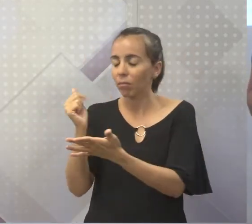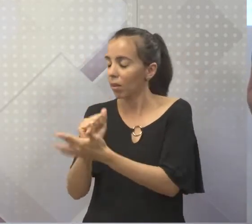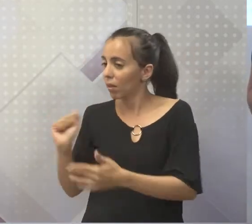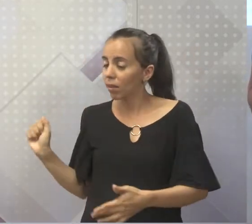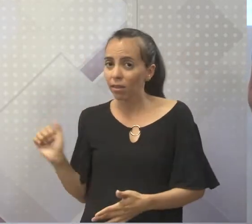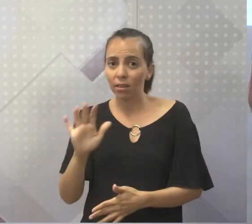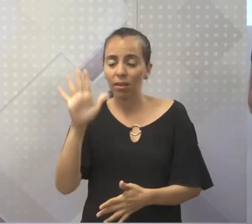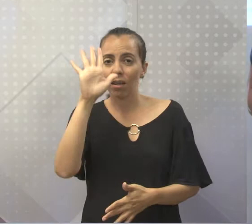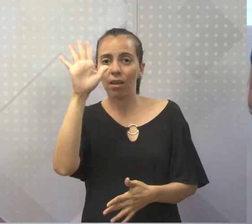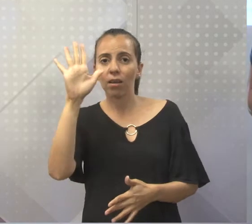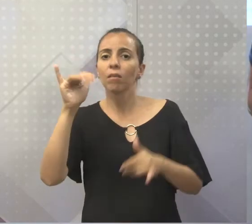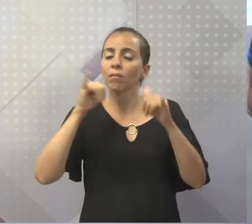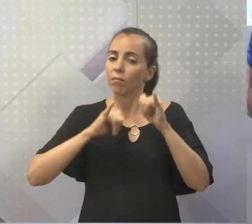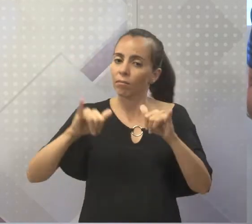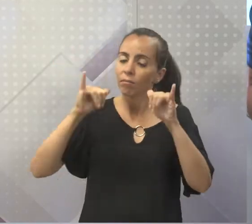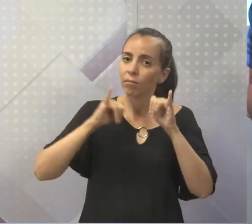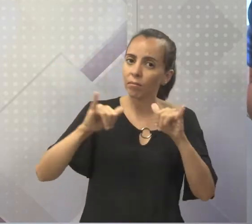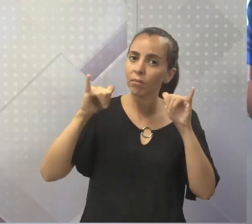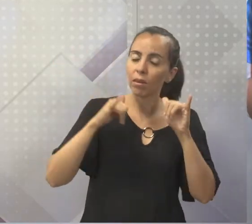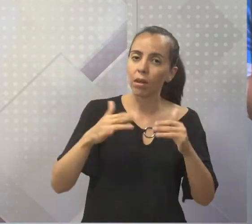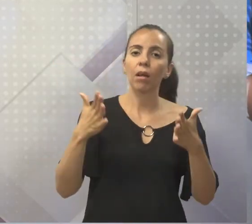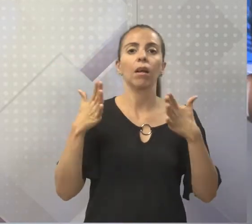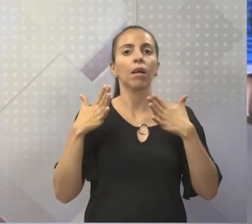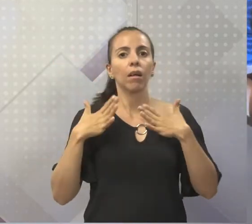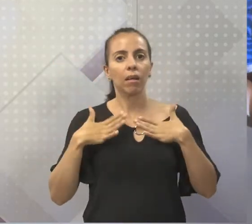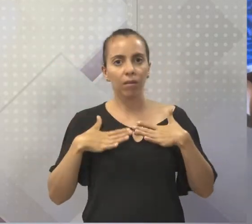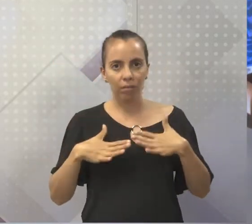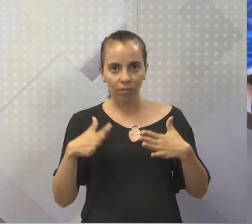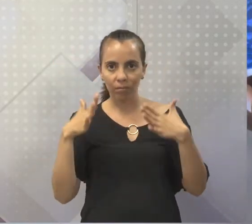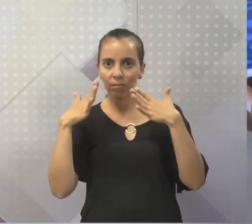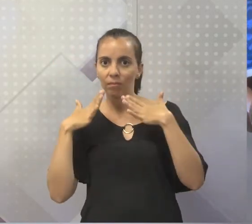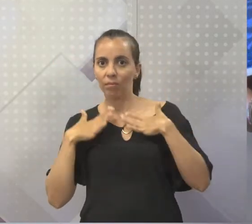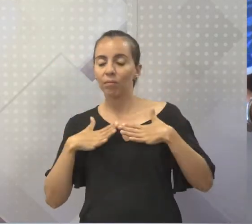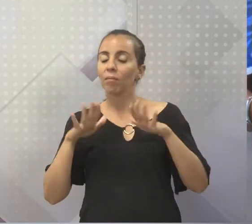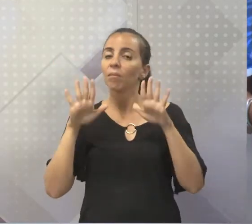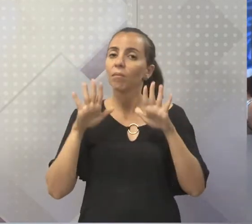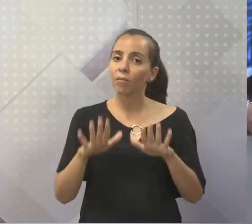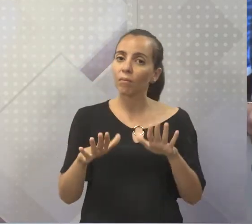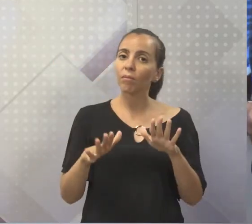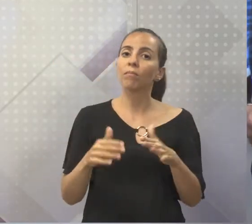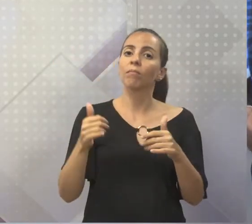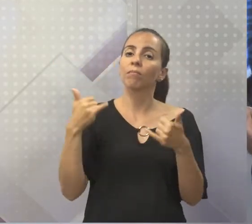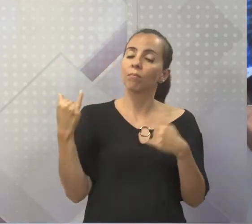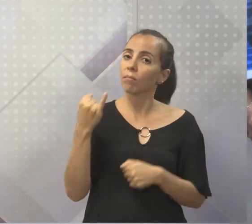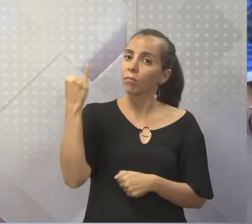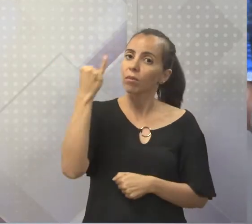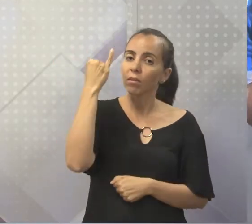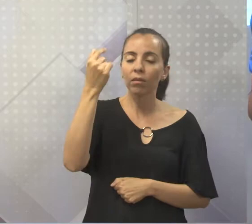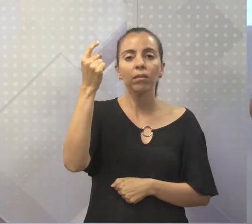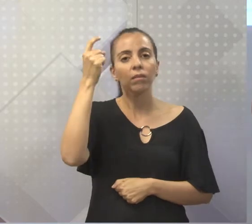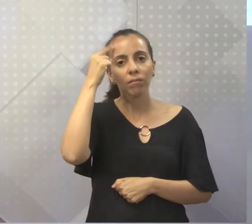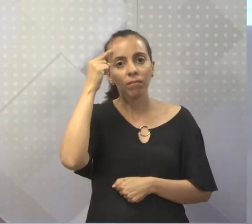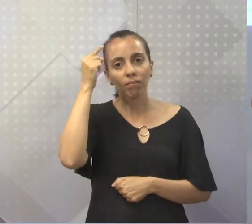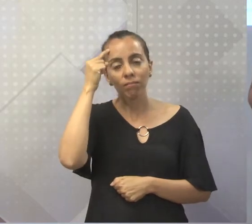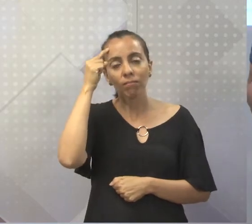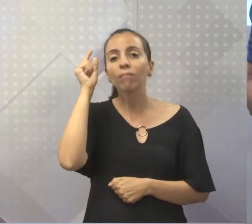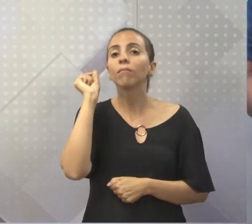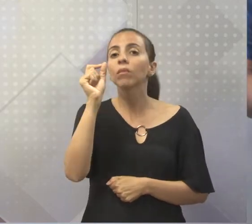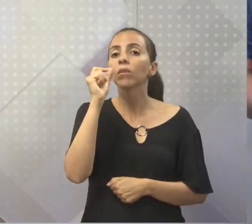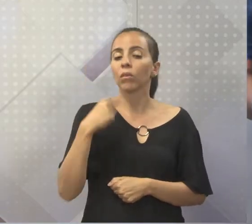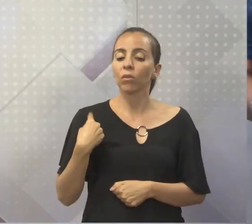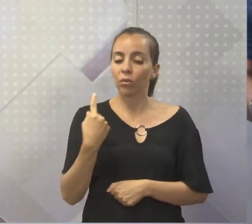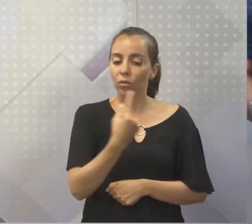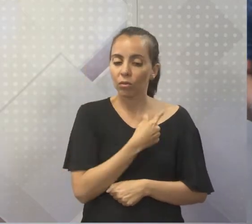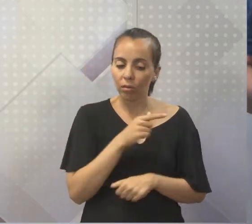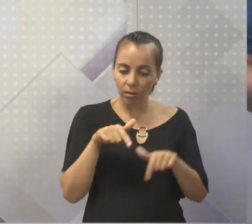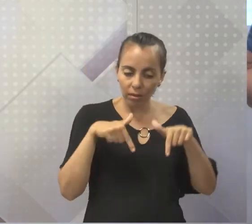é uma mensagem de terrorista não quero colocar terror quero apenas dizer que nós somos produtos das nossas